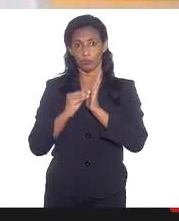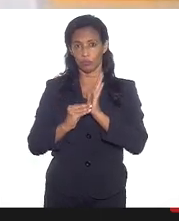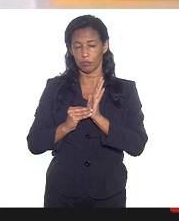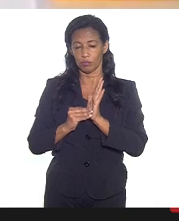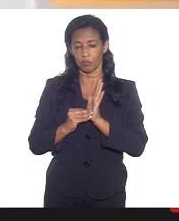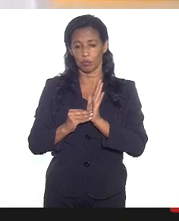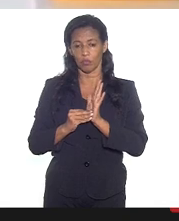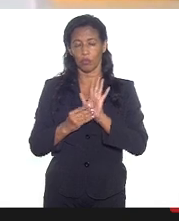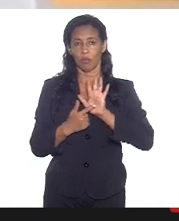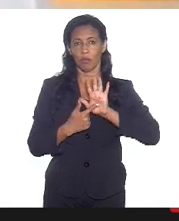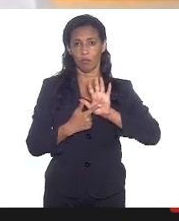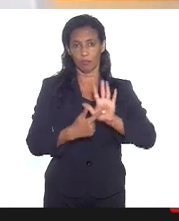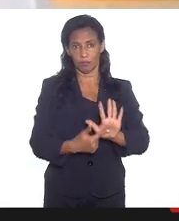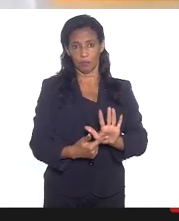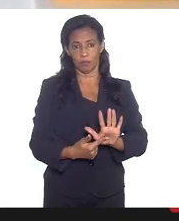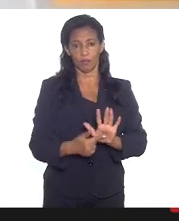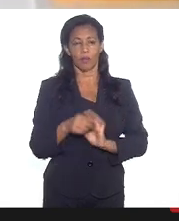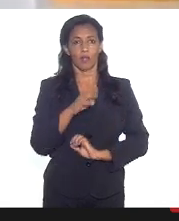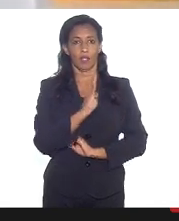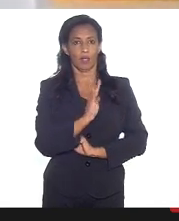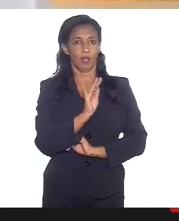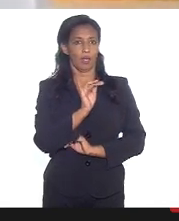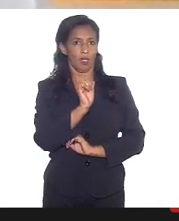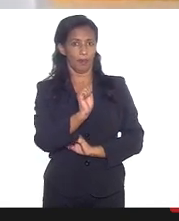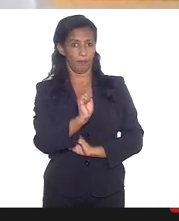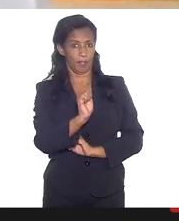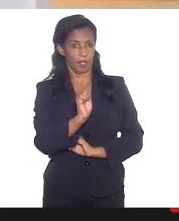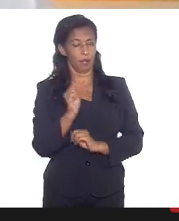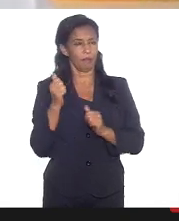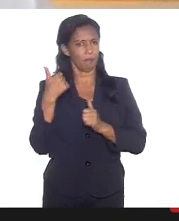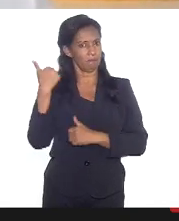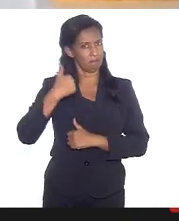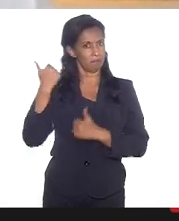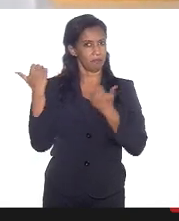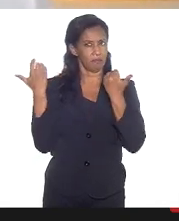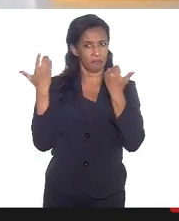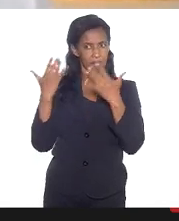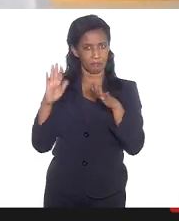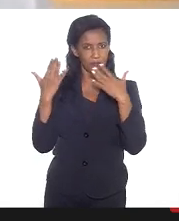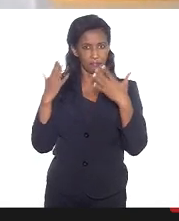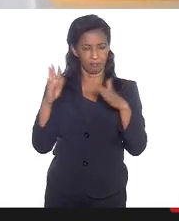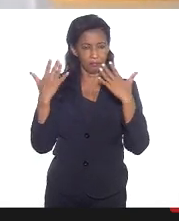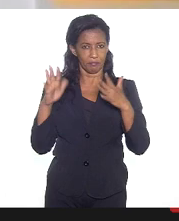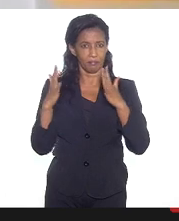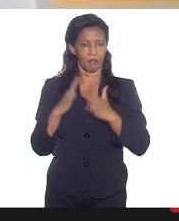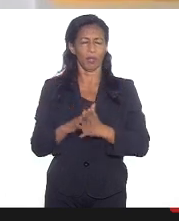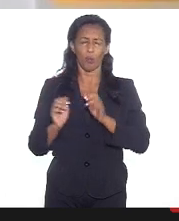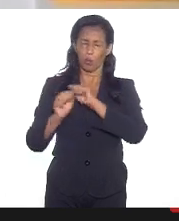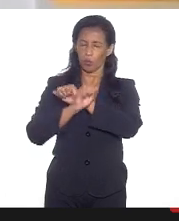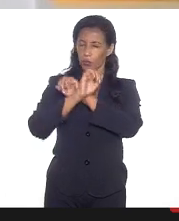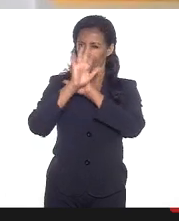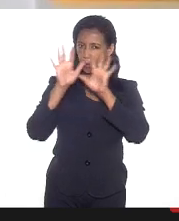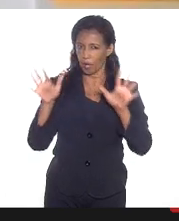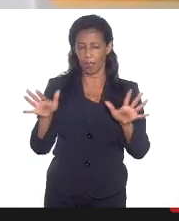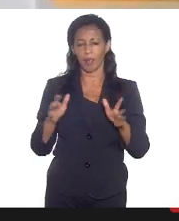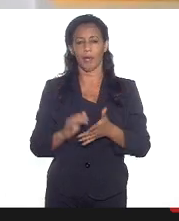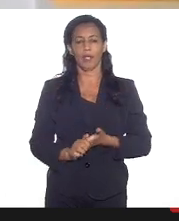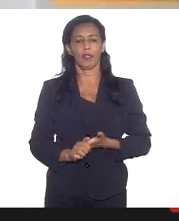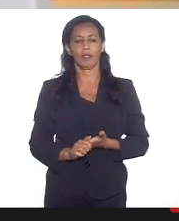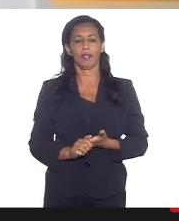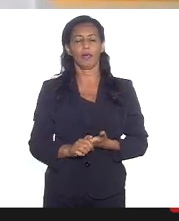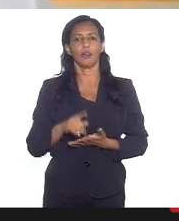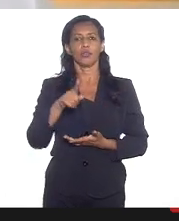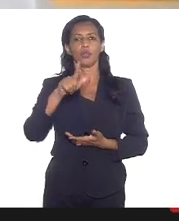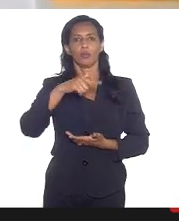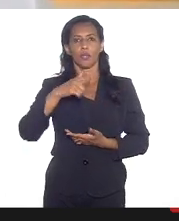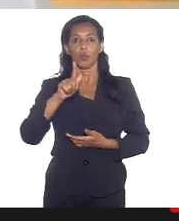a apresentação da Bia. Primeiro, parabenizar, excelente apresentação, muito clara sobre a cadeia